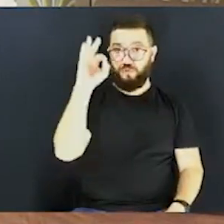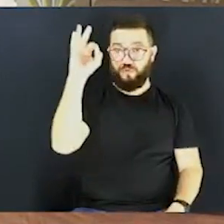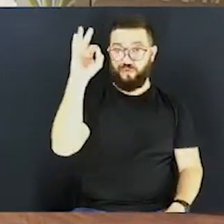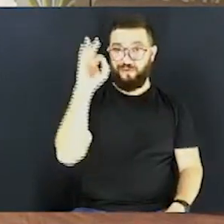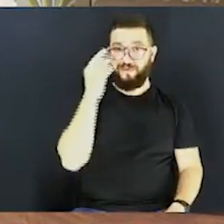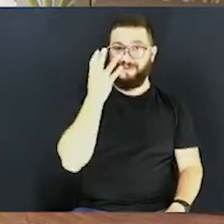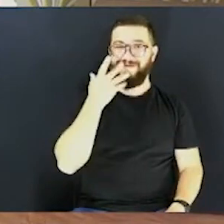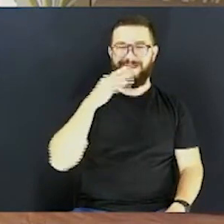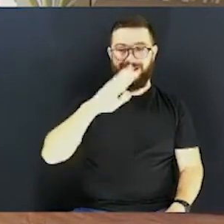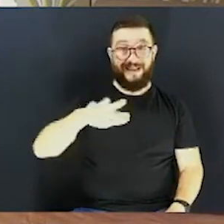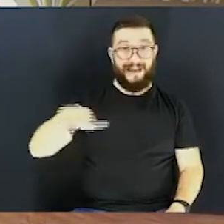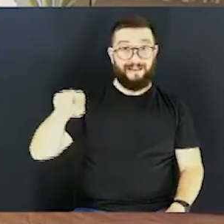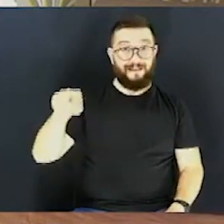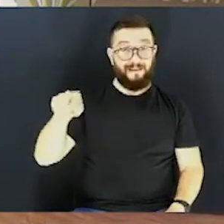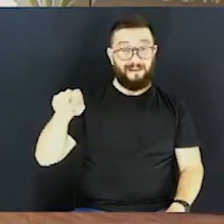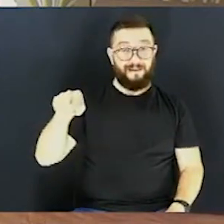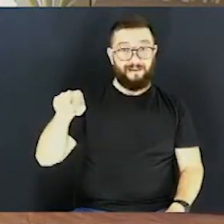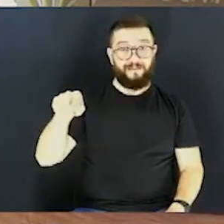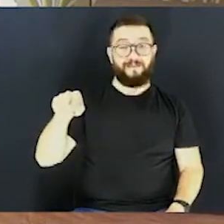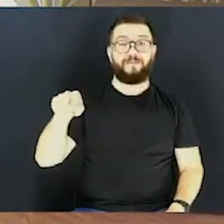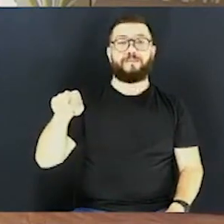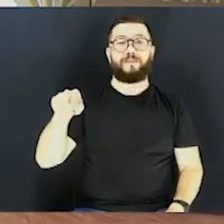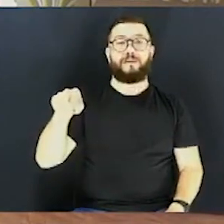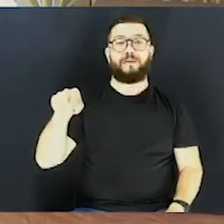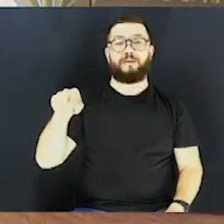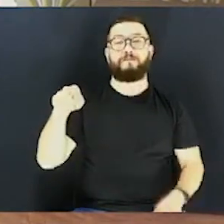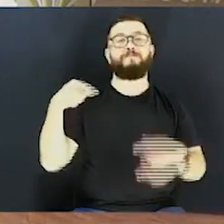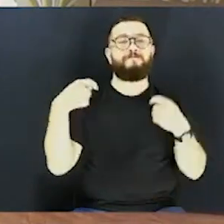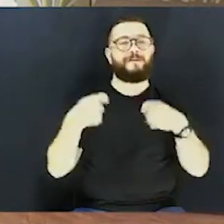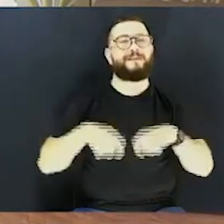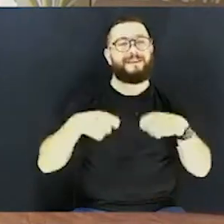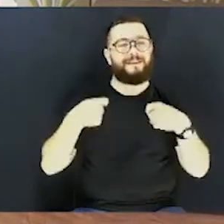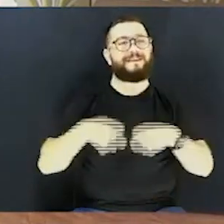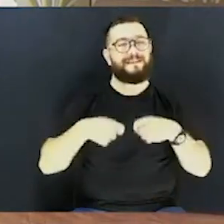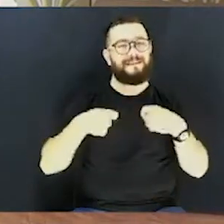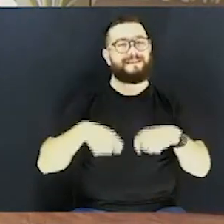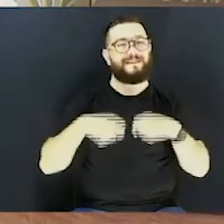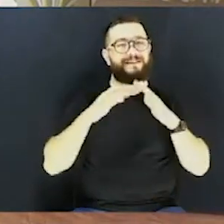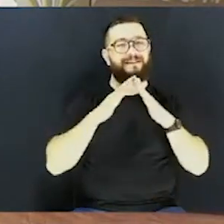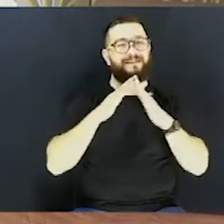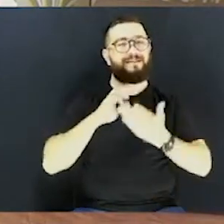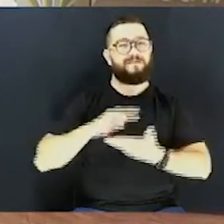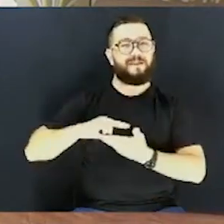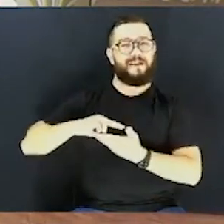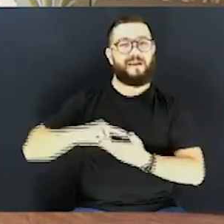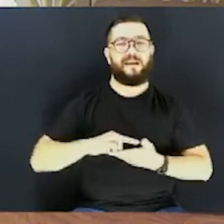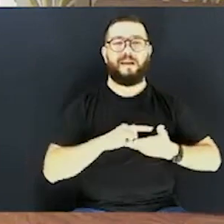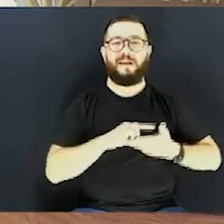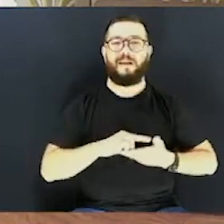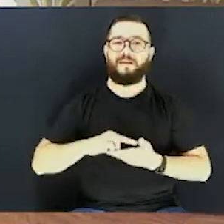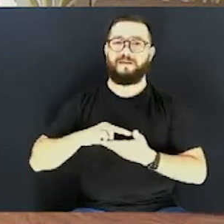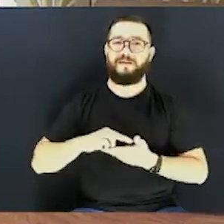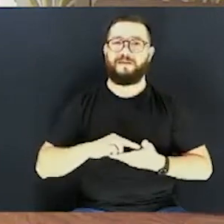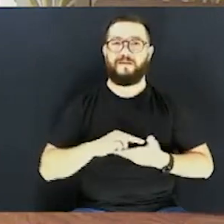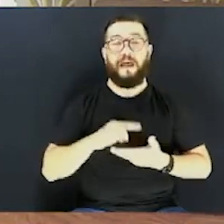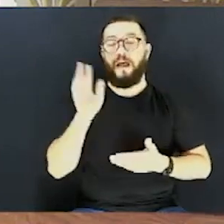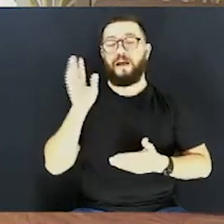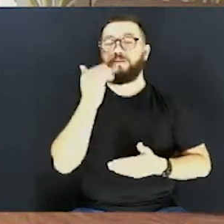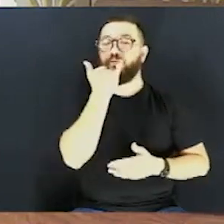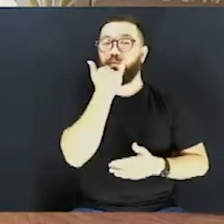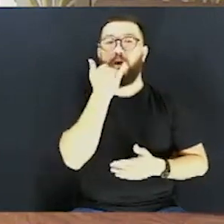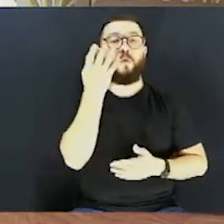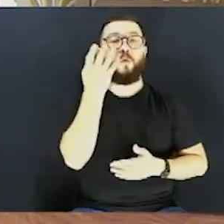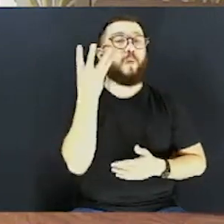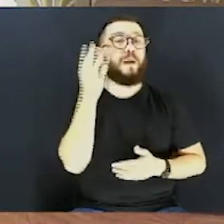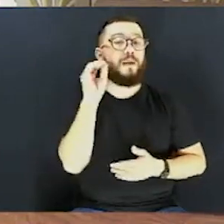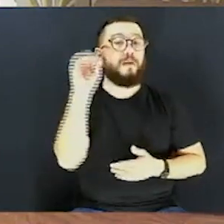está, precisa de creche, 40%. Aliás, desculpe, 40% está nas creches. Eu